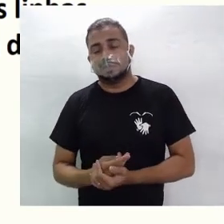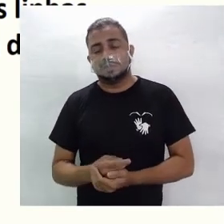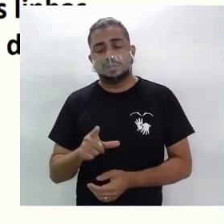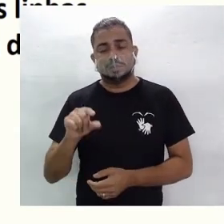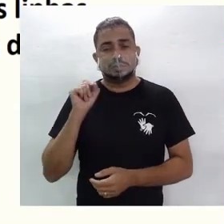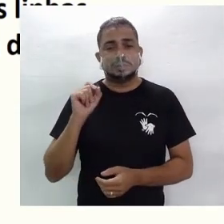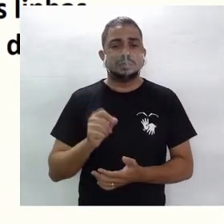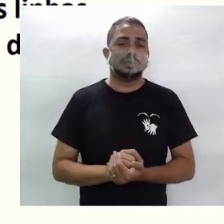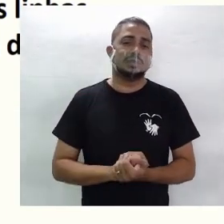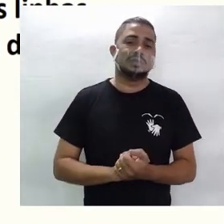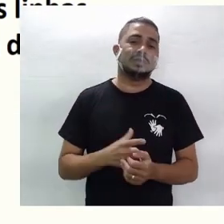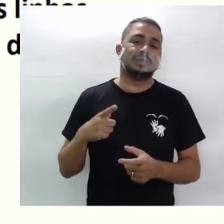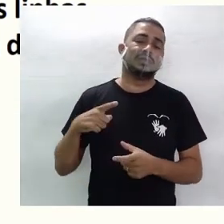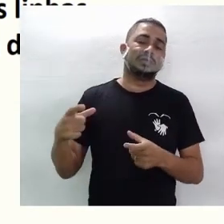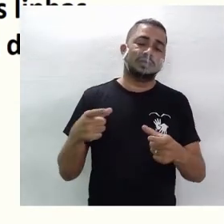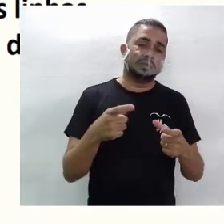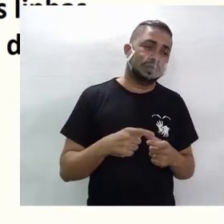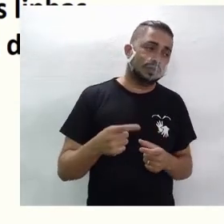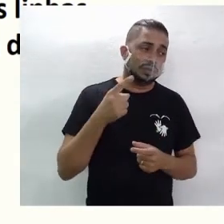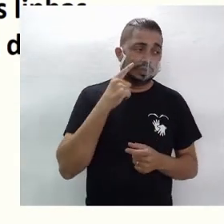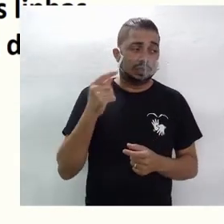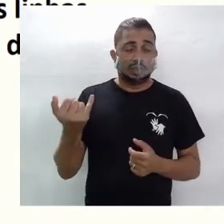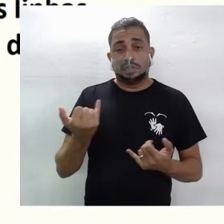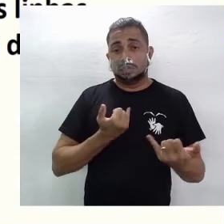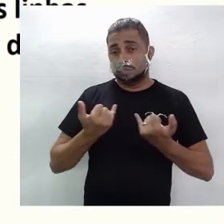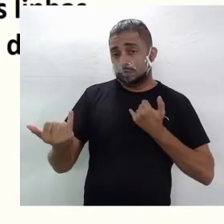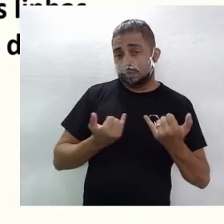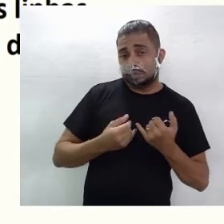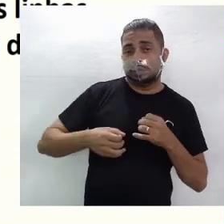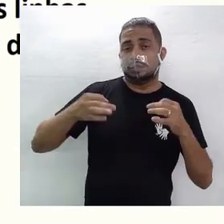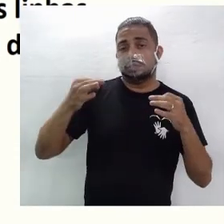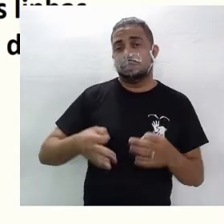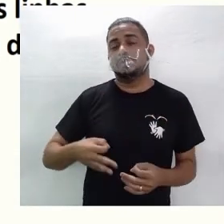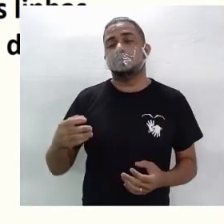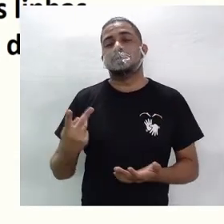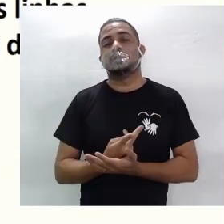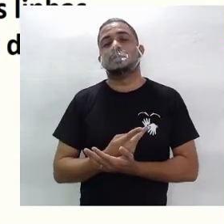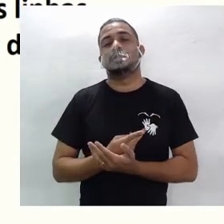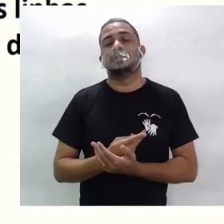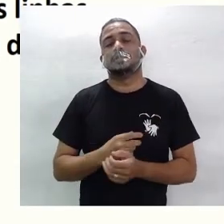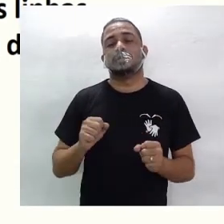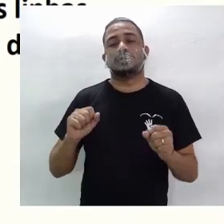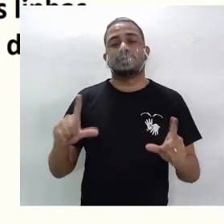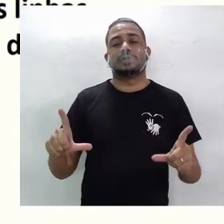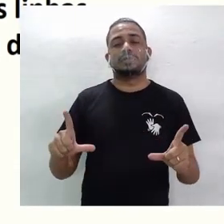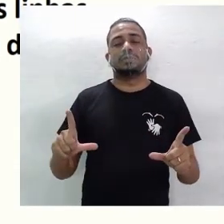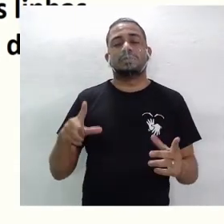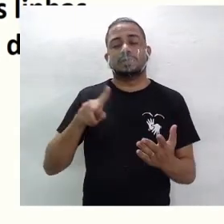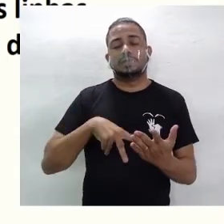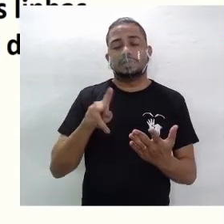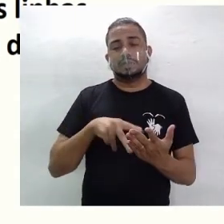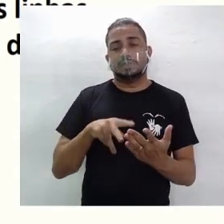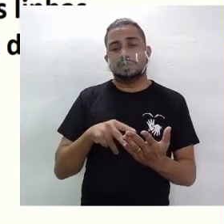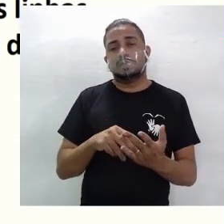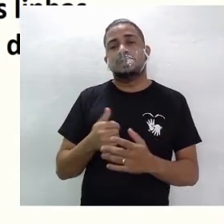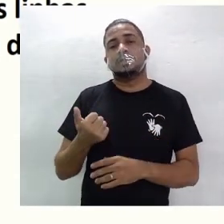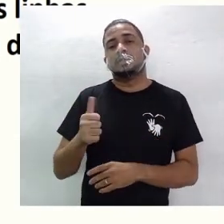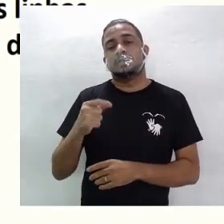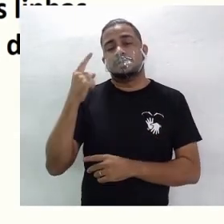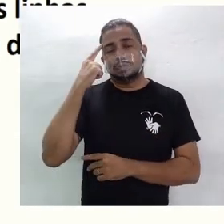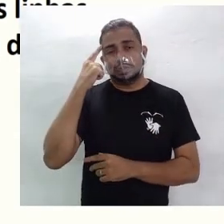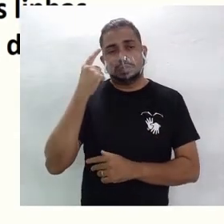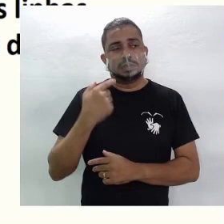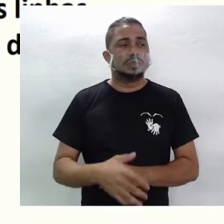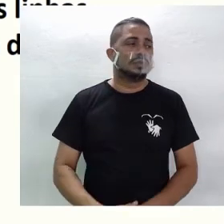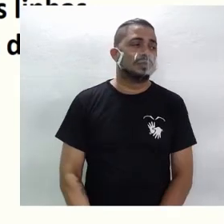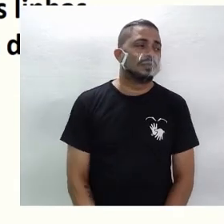a localização do Brasil e você vai me dizer se está correto ou incorreto. Trava o vídeo, lê a questão, analise e pense. Vamos